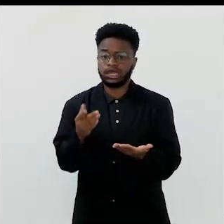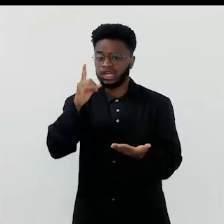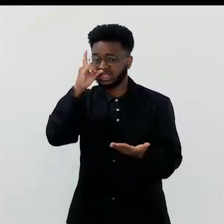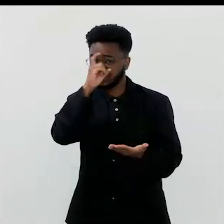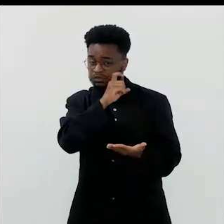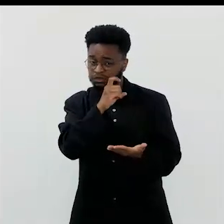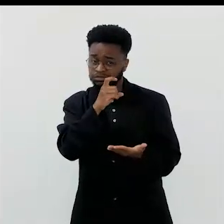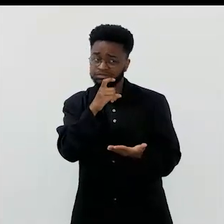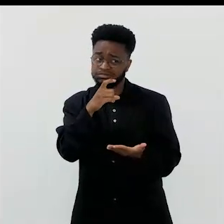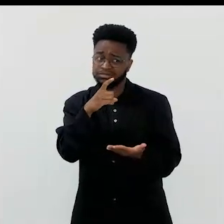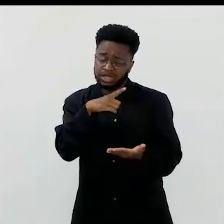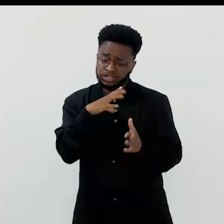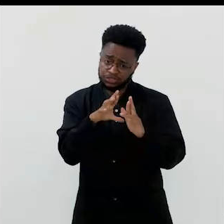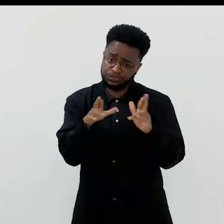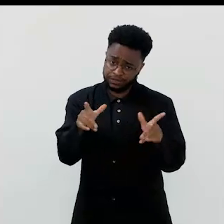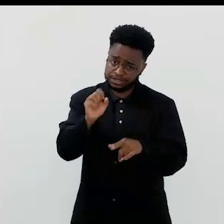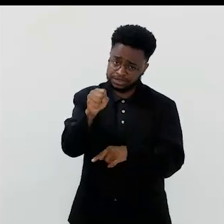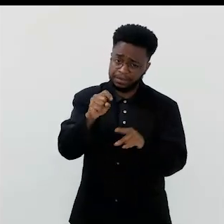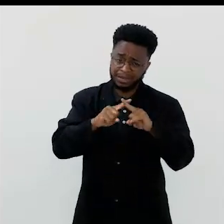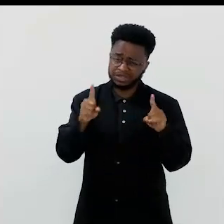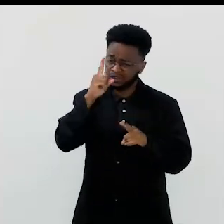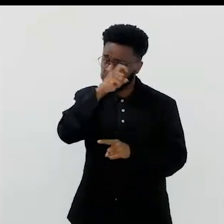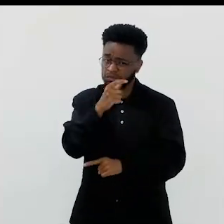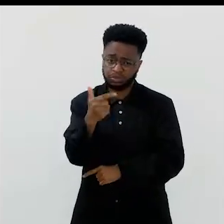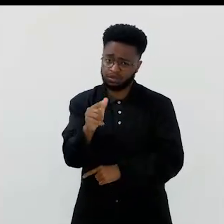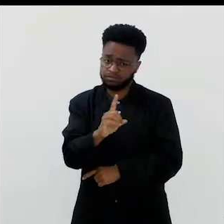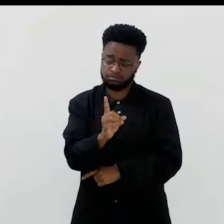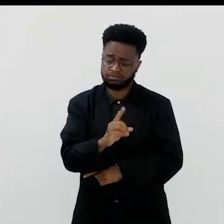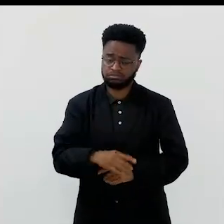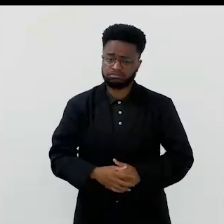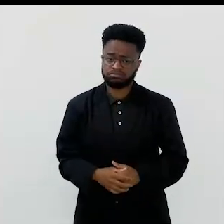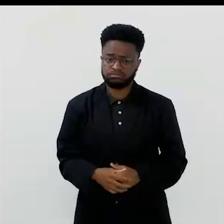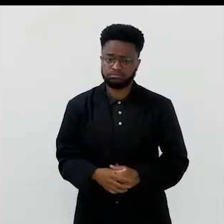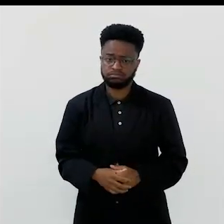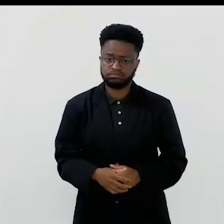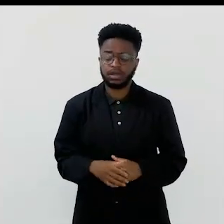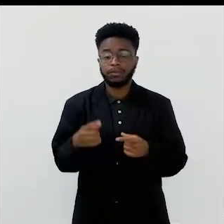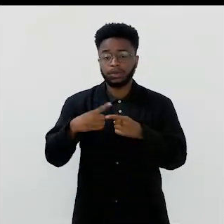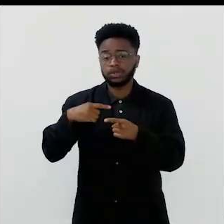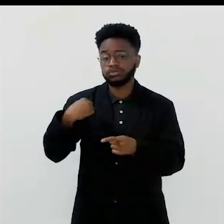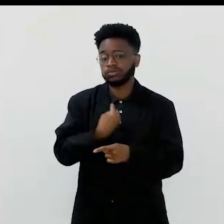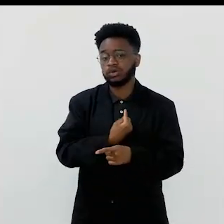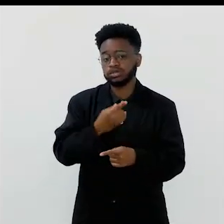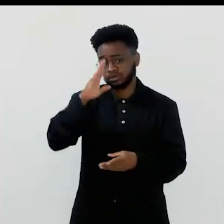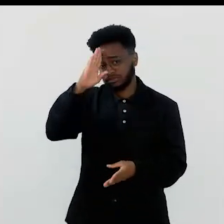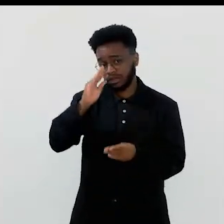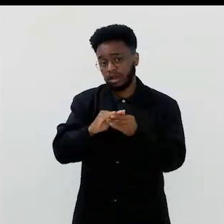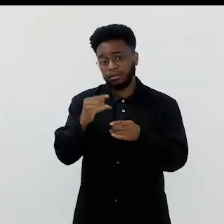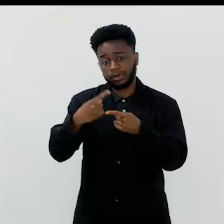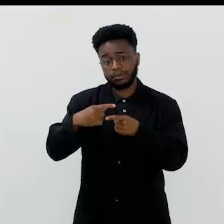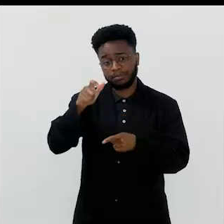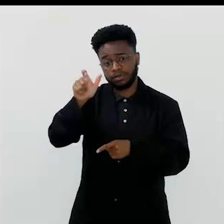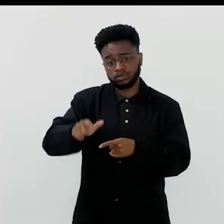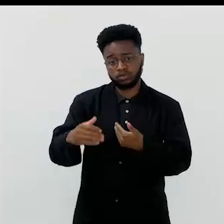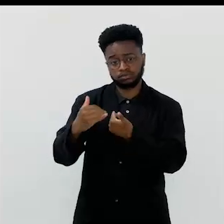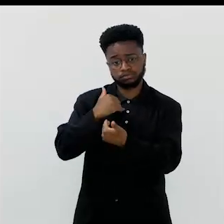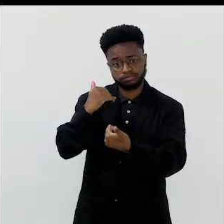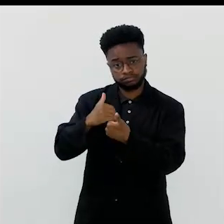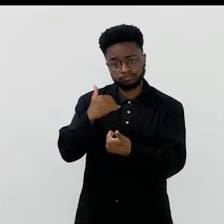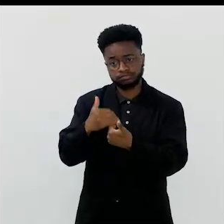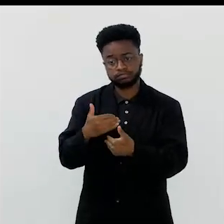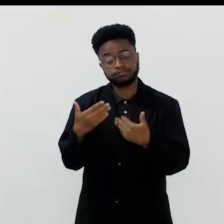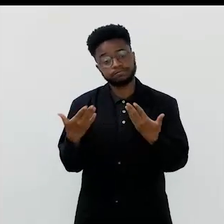assim, a dificuldade... A gente sentia a diferença, mas não teve tanta dificuldade assim, né? A gente compreendeu porque tinha alguém que estava orientando a